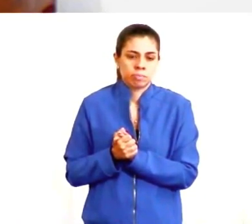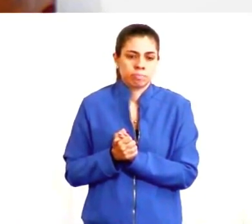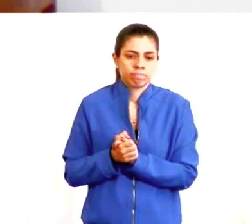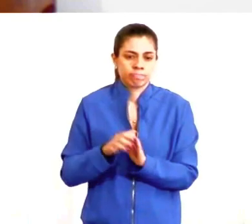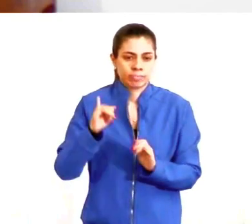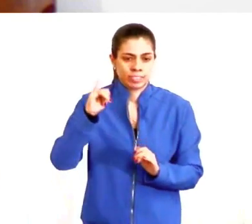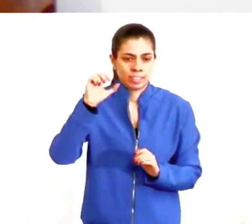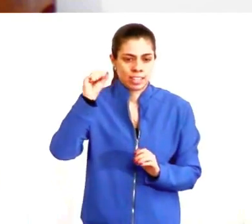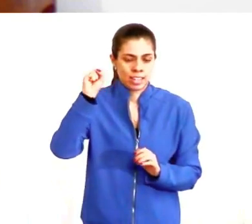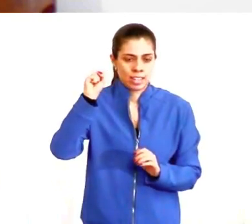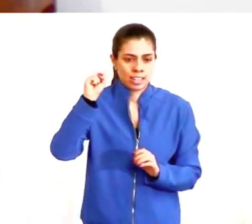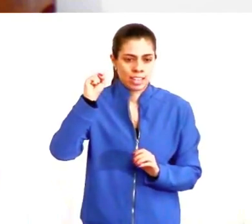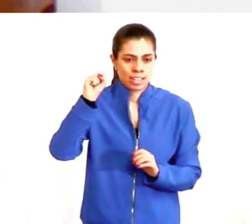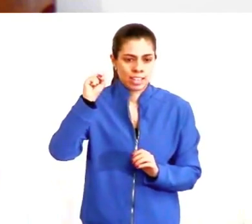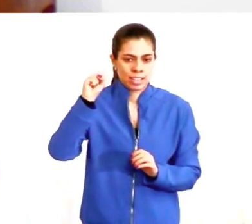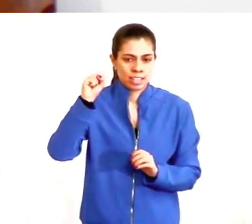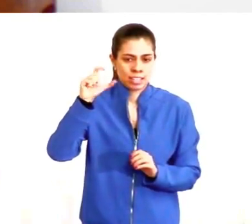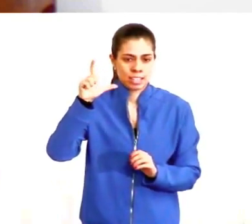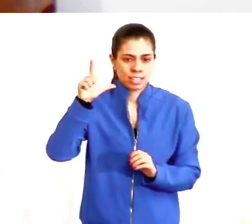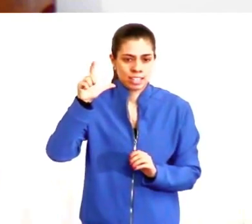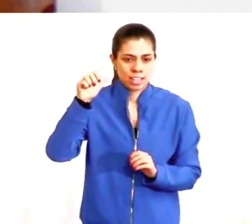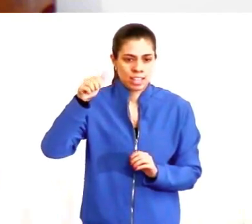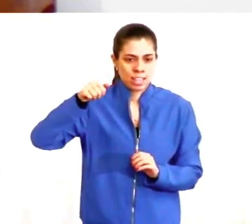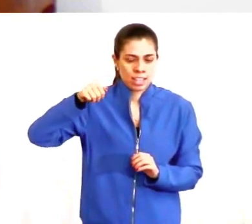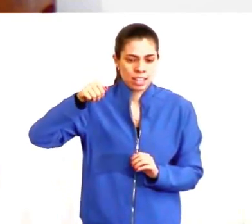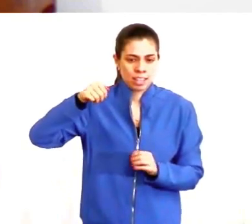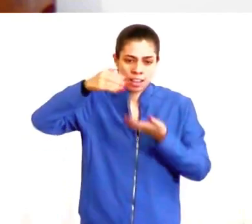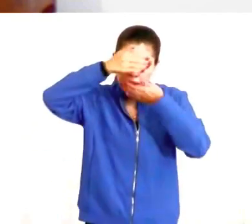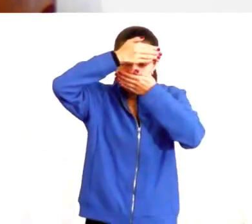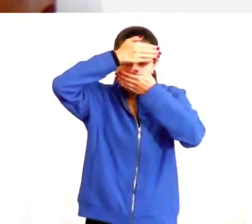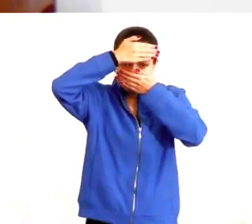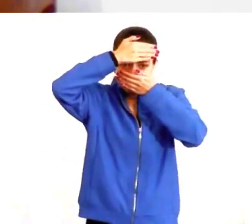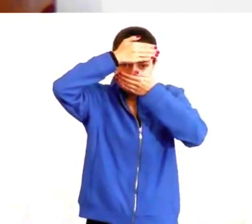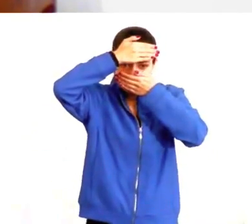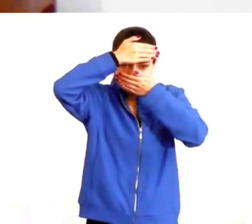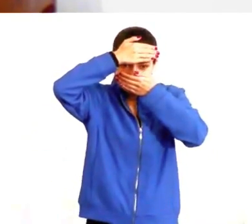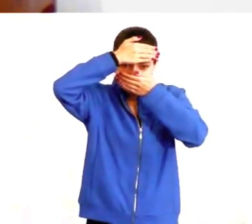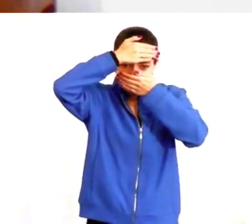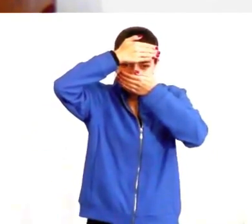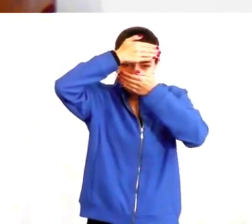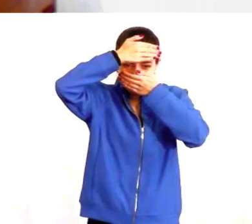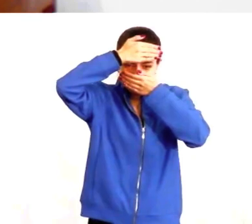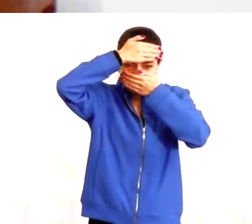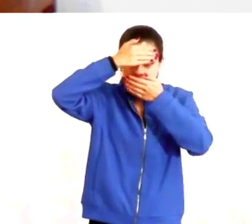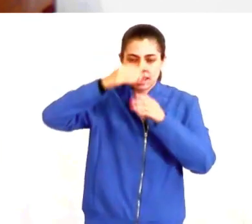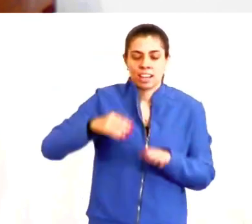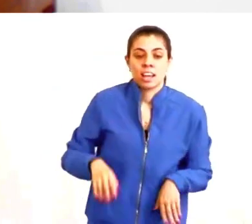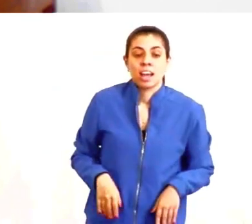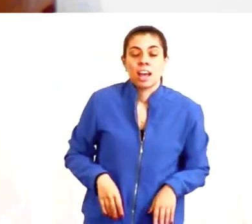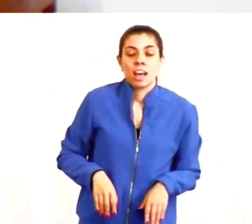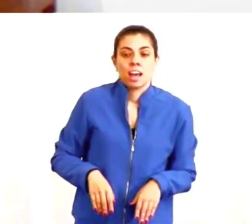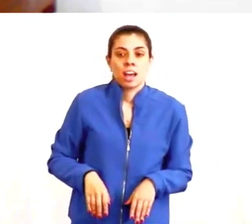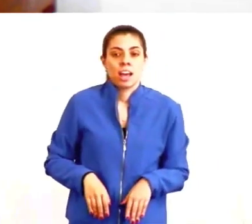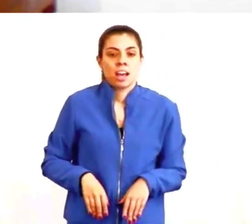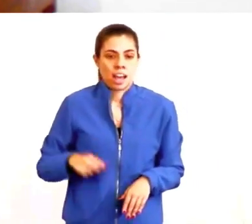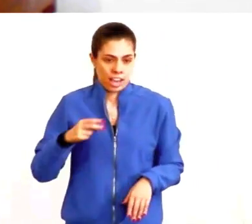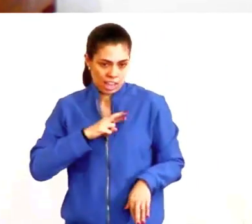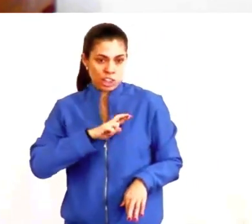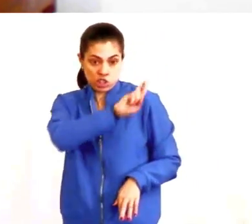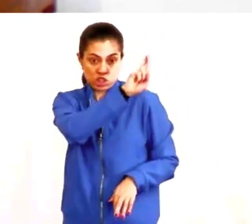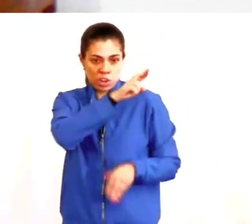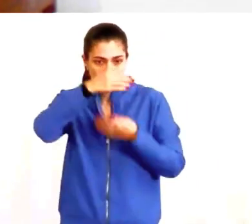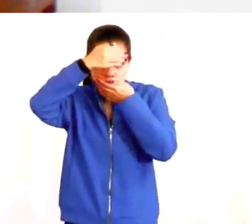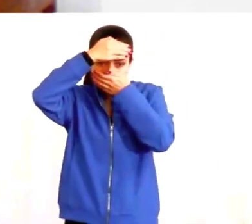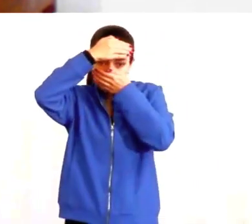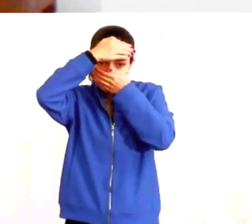islamismo, não há um ressurreto. Maomé não ressurge. Ele existe, ele é um